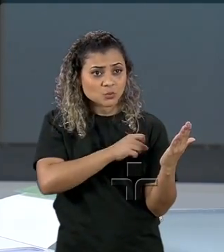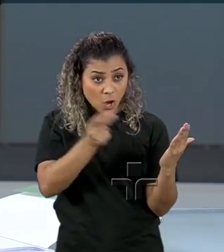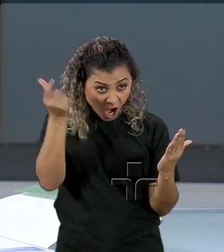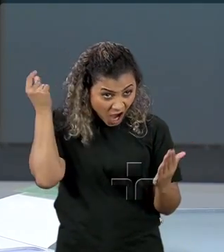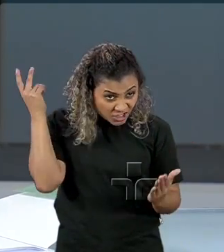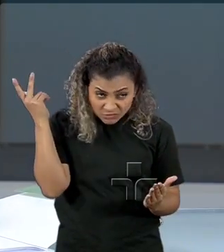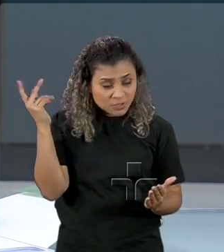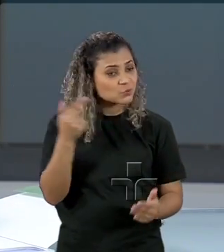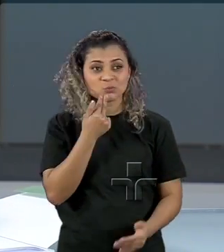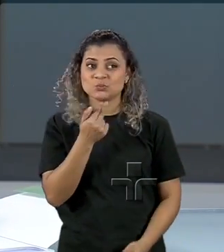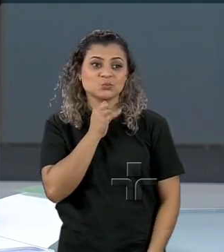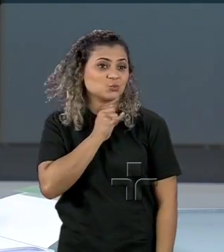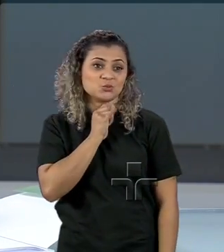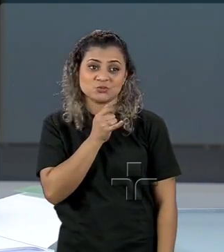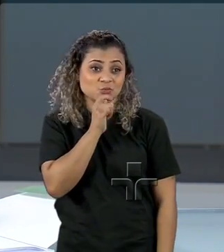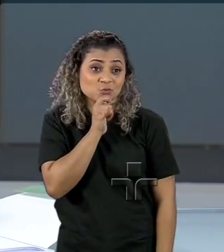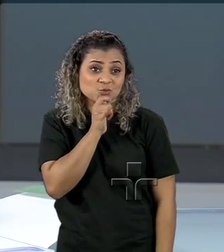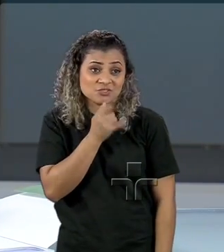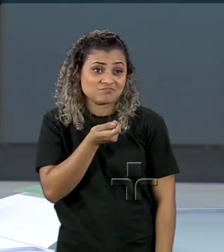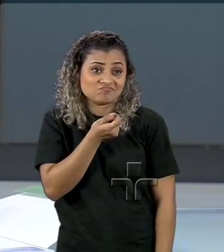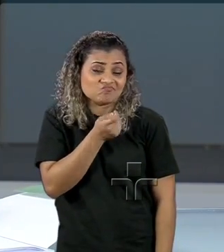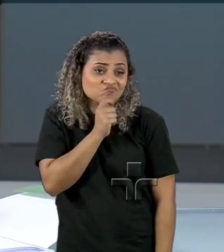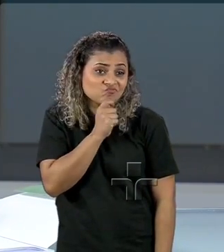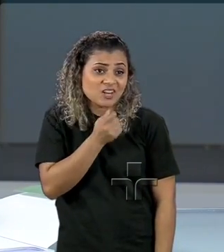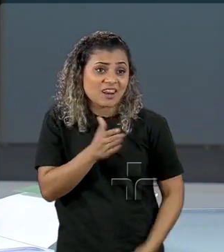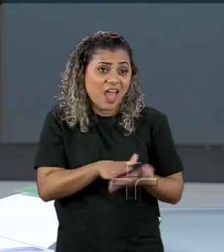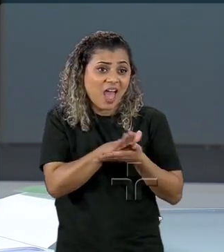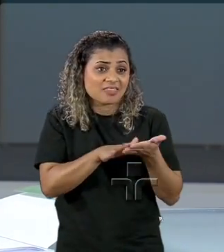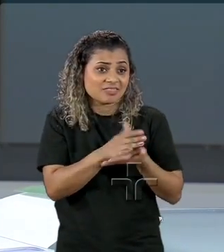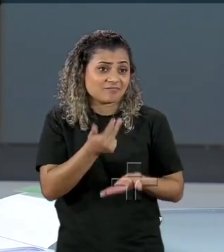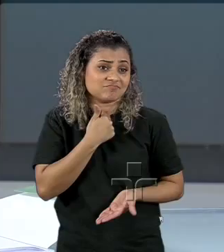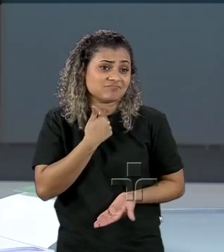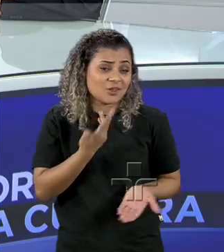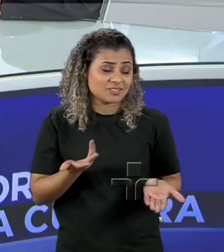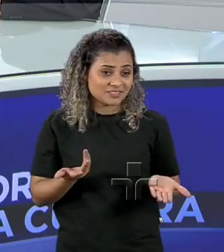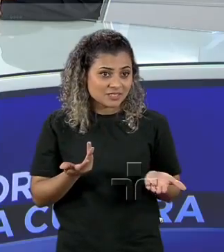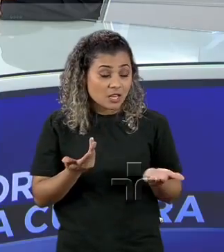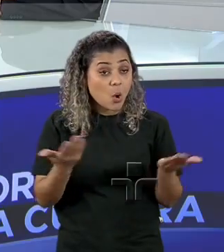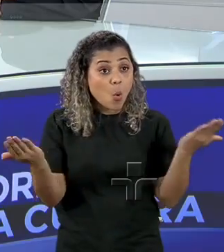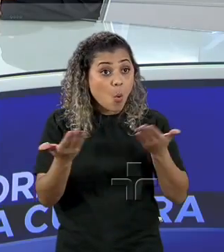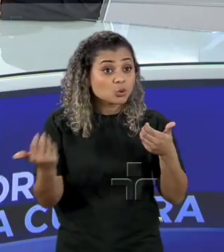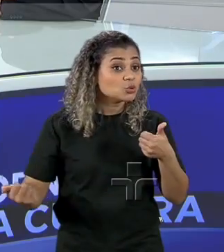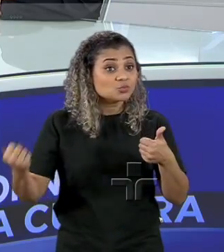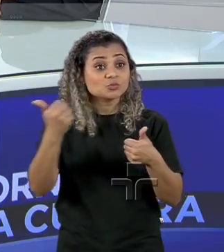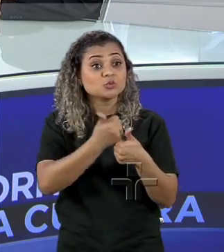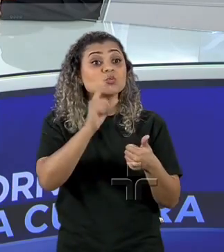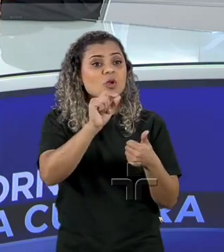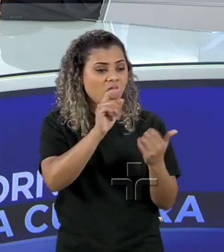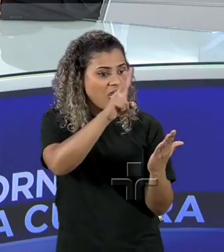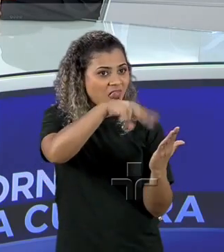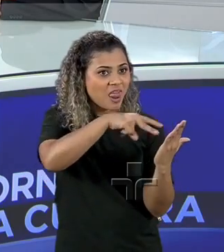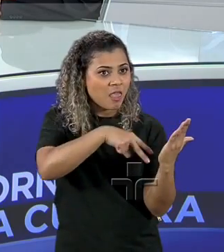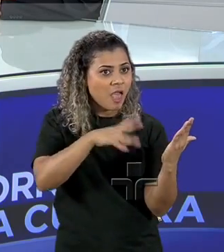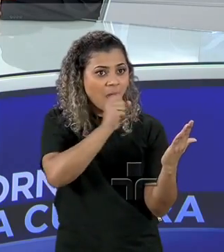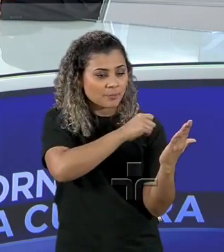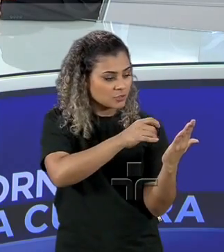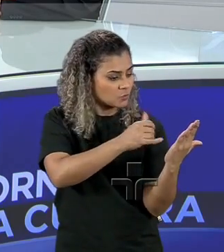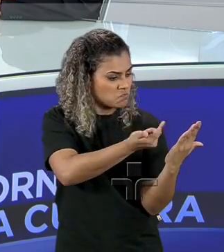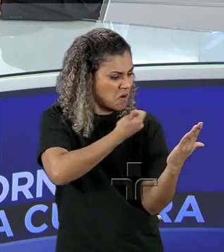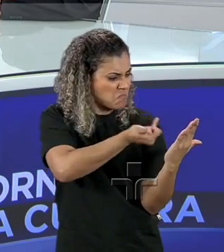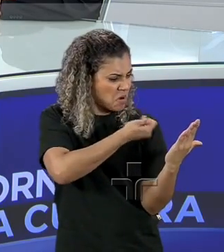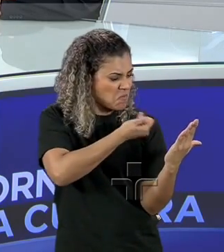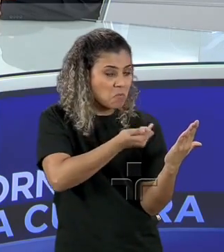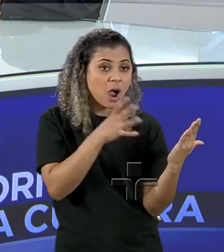olhos. O ver com rapidez está substituindo o ler detidamente, focadamente. Nossas sinapses,